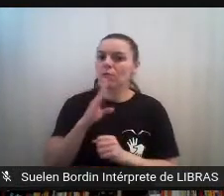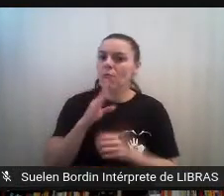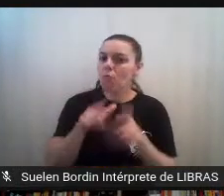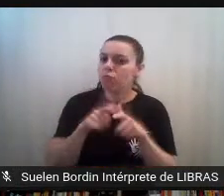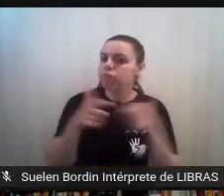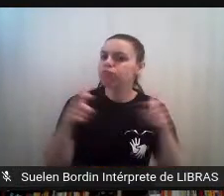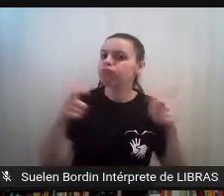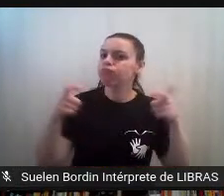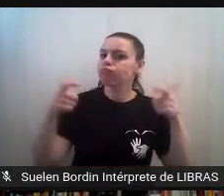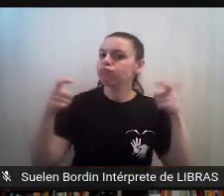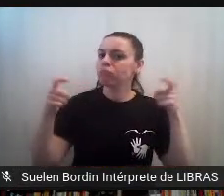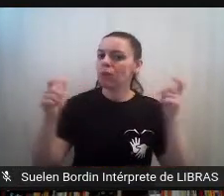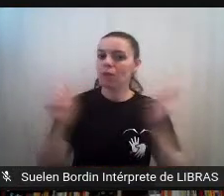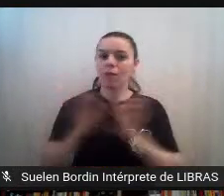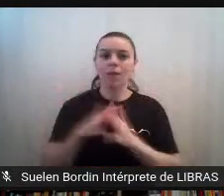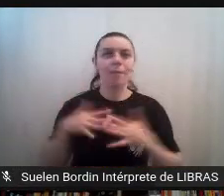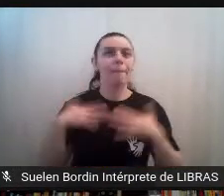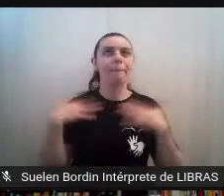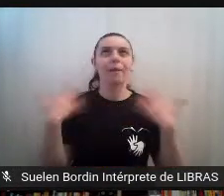foi fantástico.